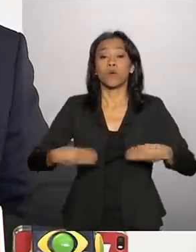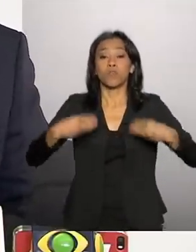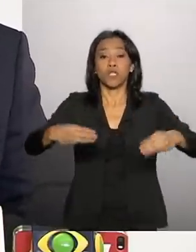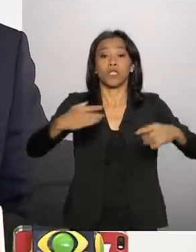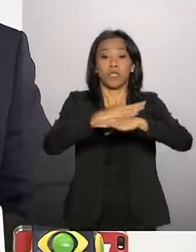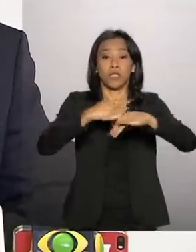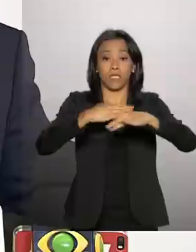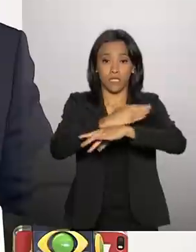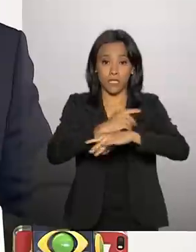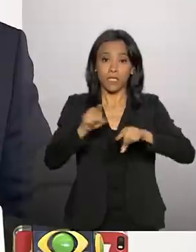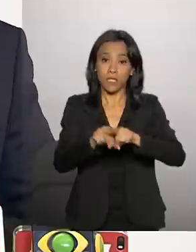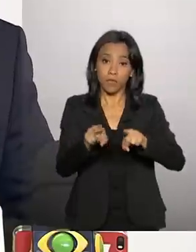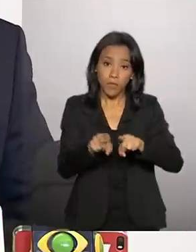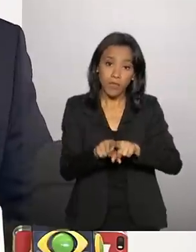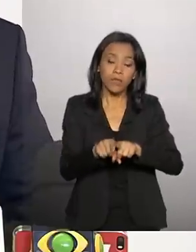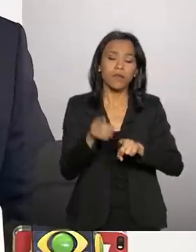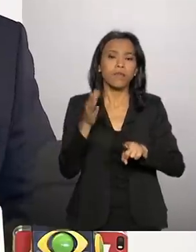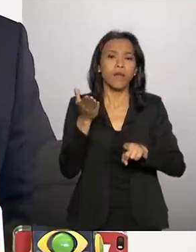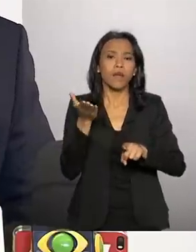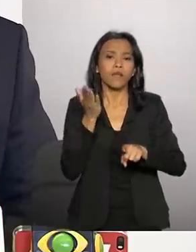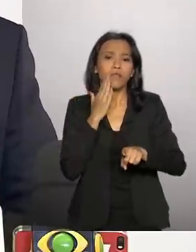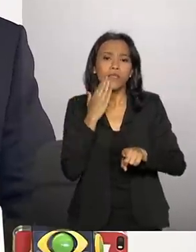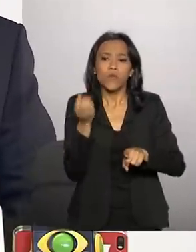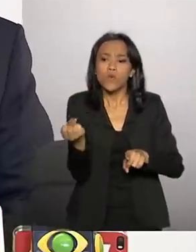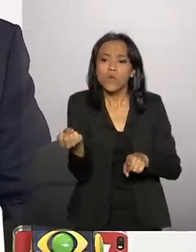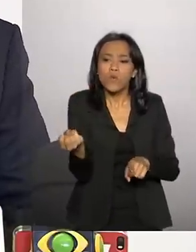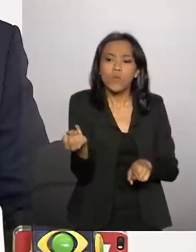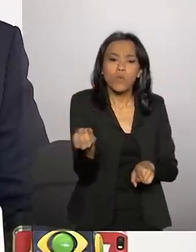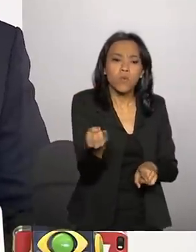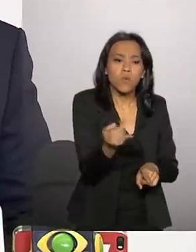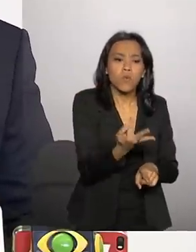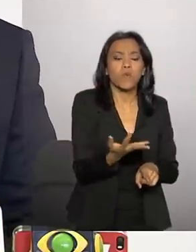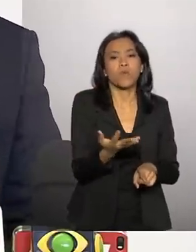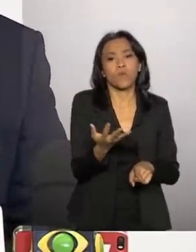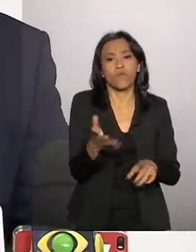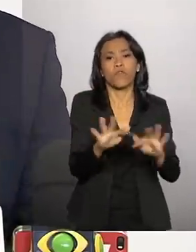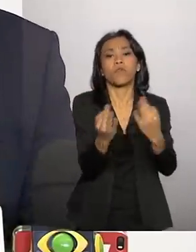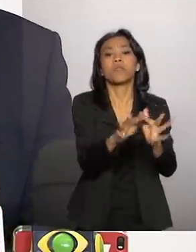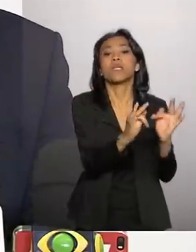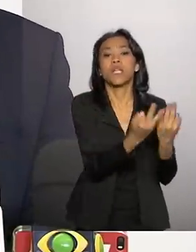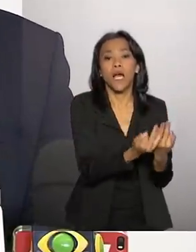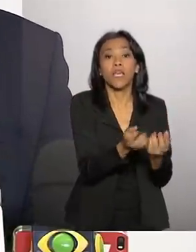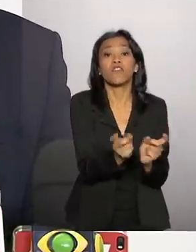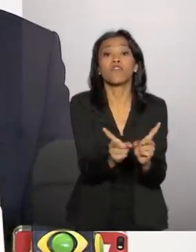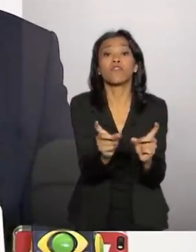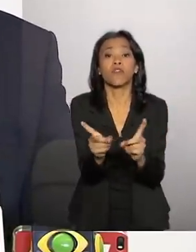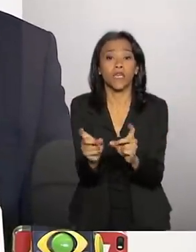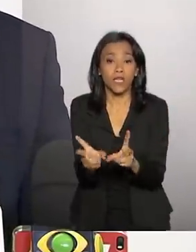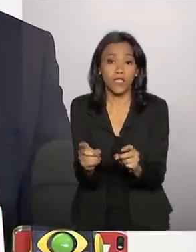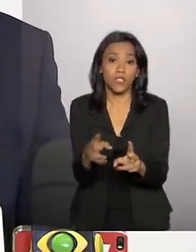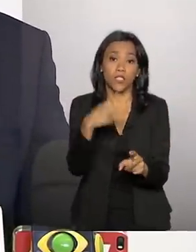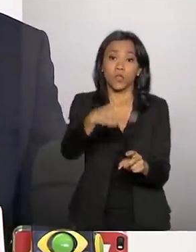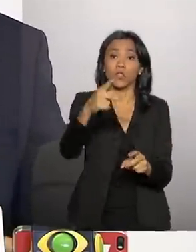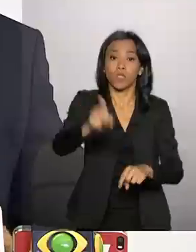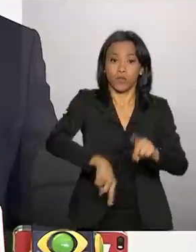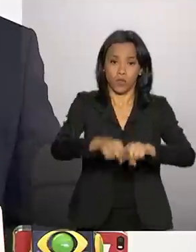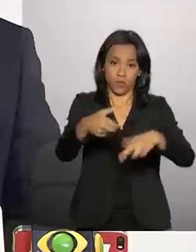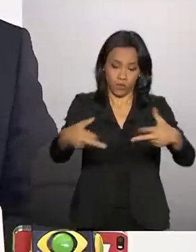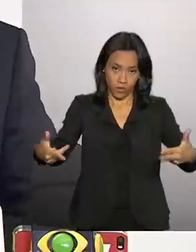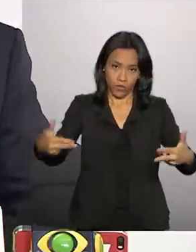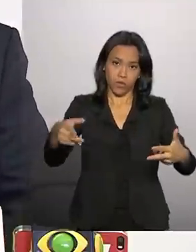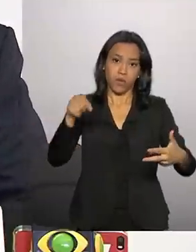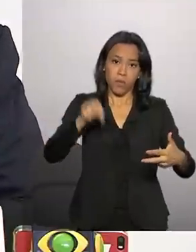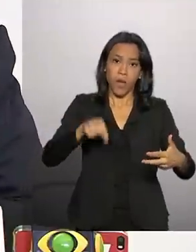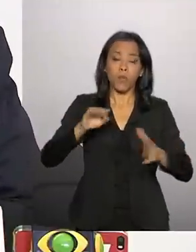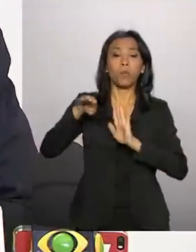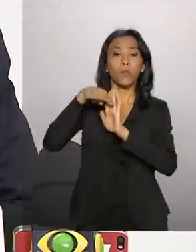de agricultores familiares que vendem seus produtos ao programa de aquisição de alimentos. Atualmente